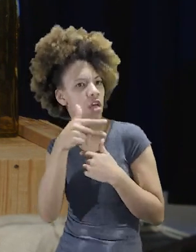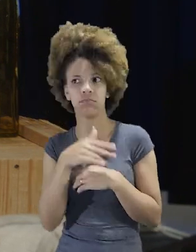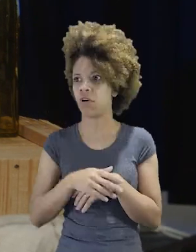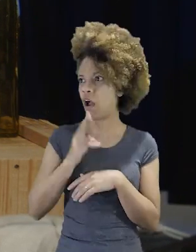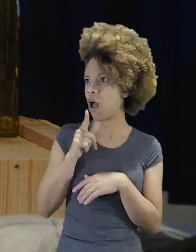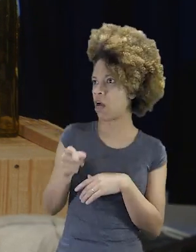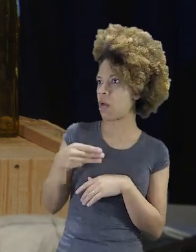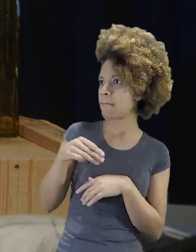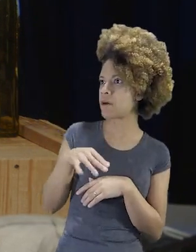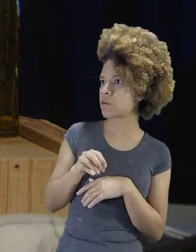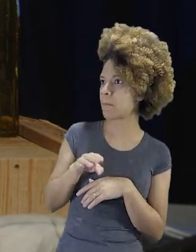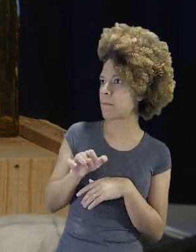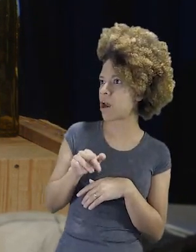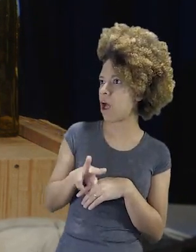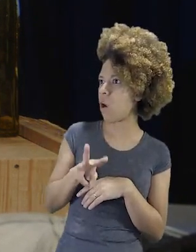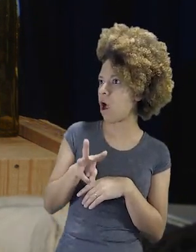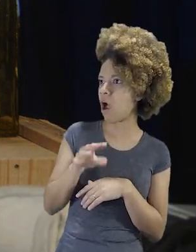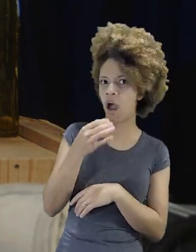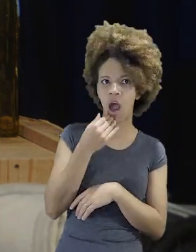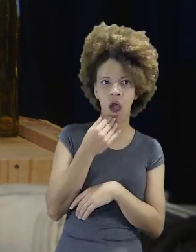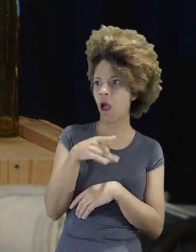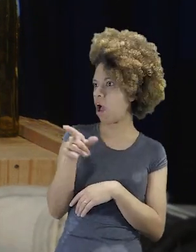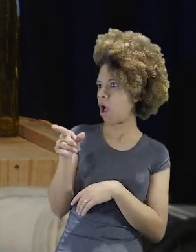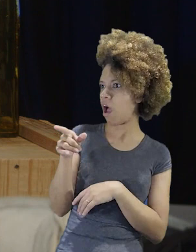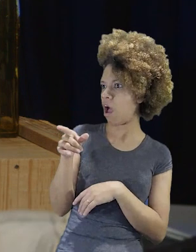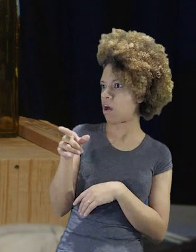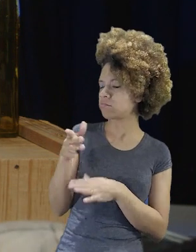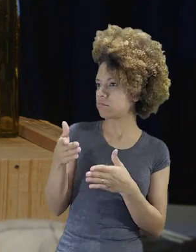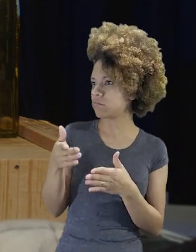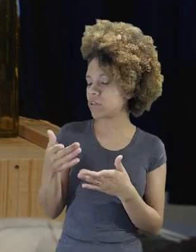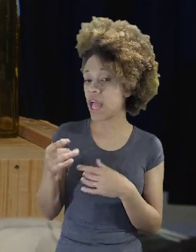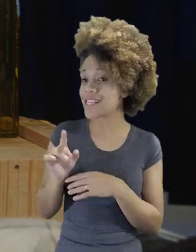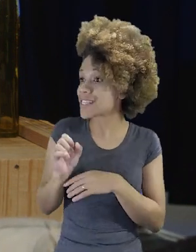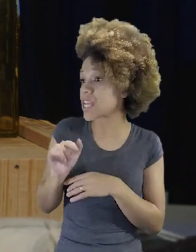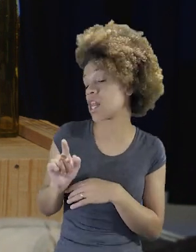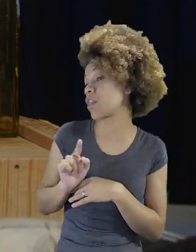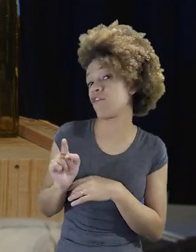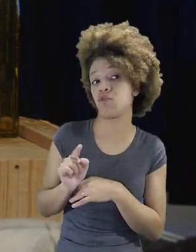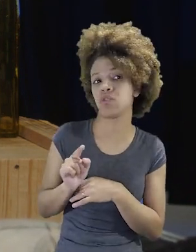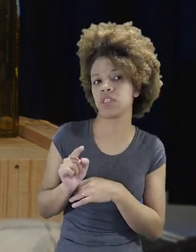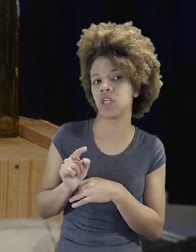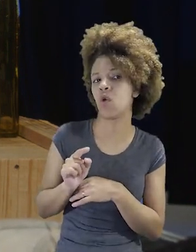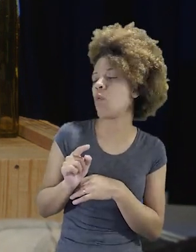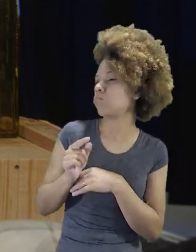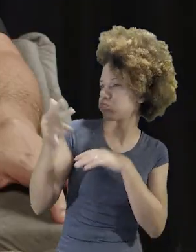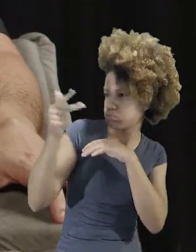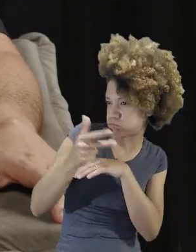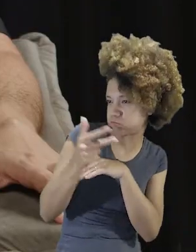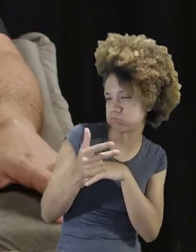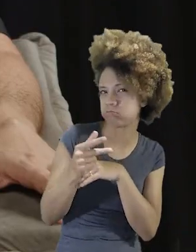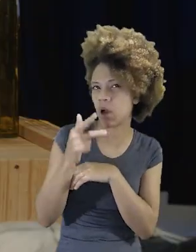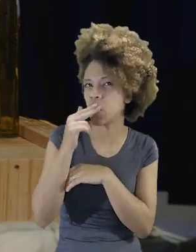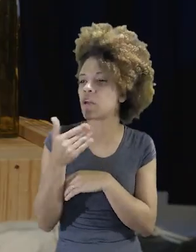tipo ele se ele não fosse um rap ele seria um dos melhores bitch bakers do Brasil um